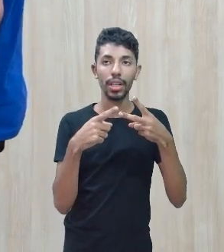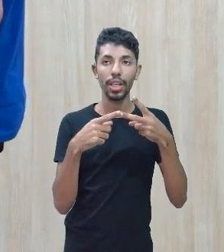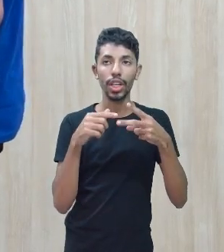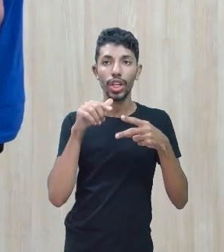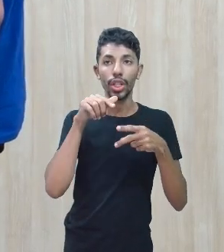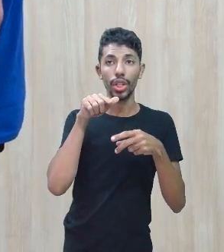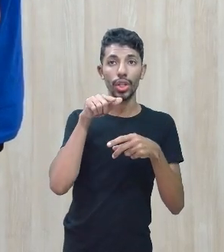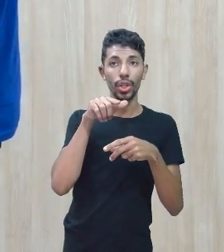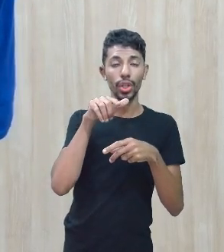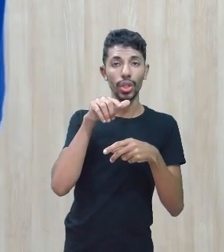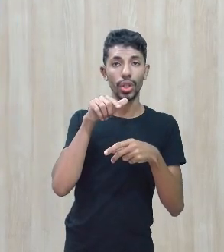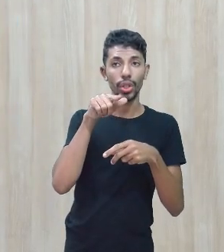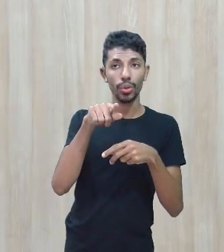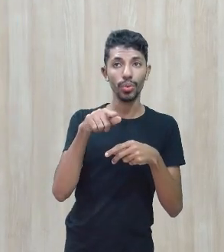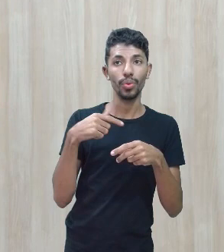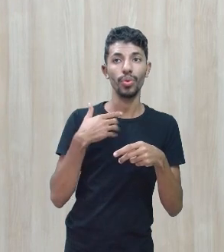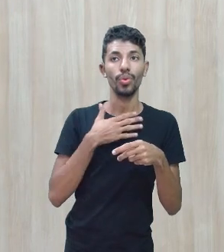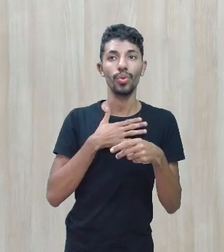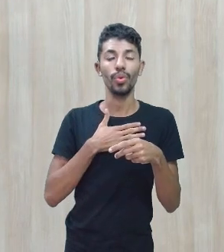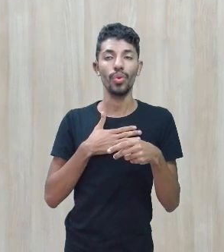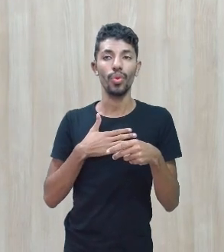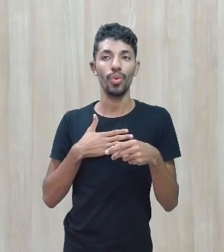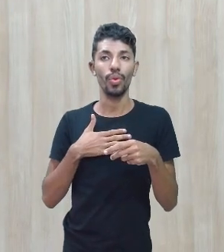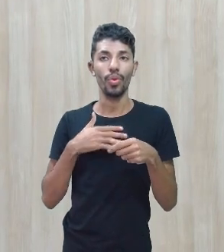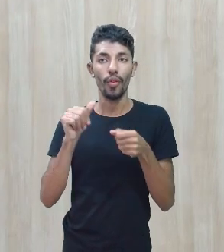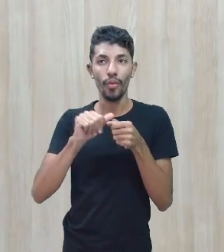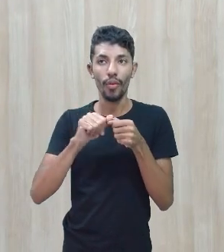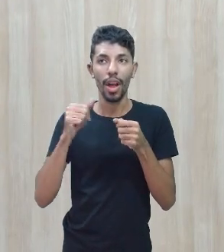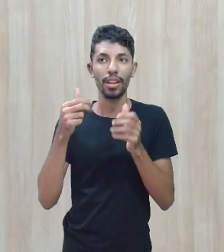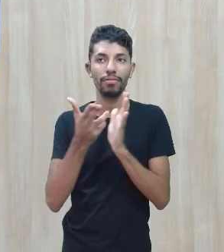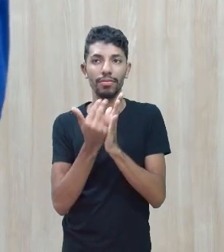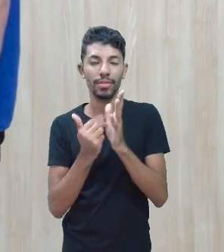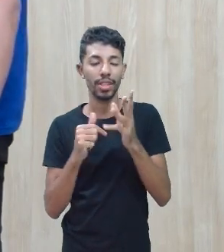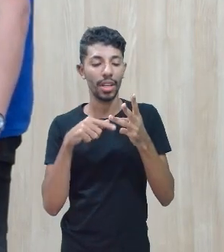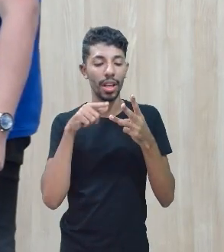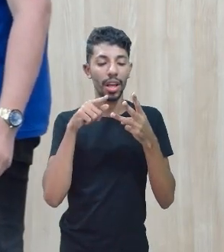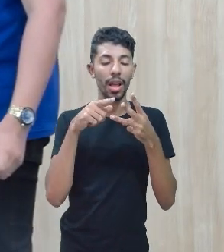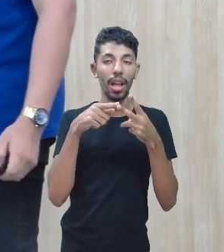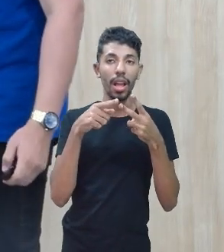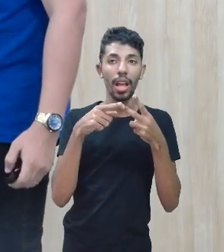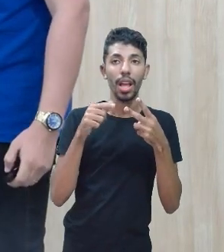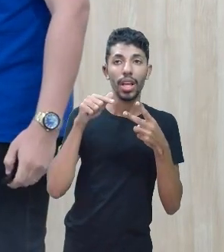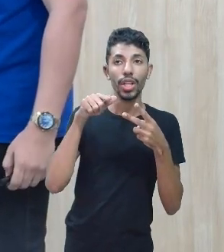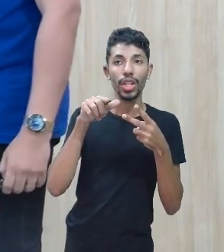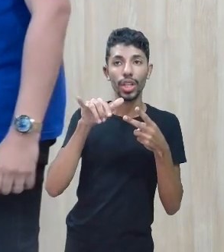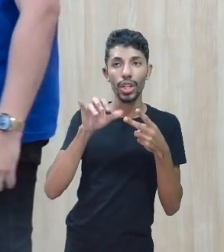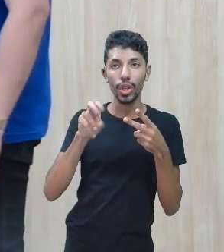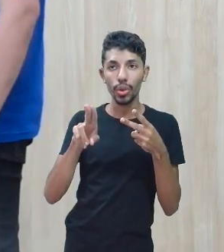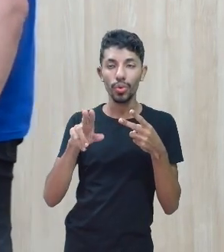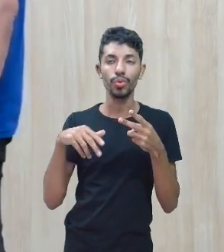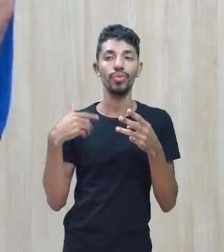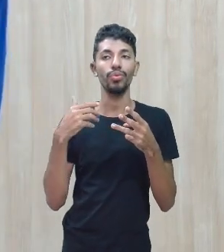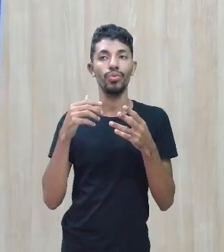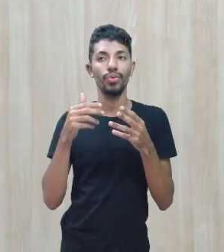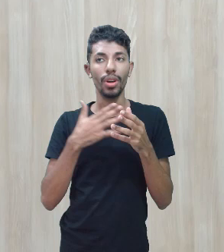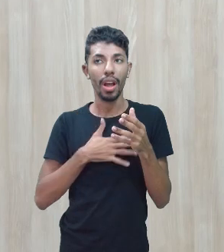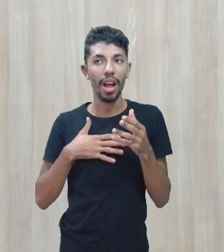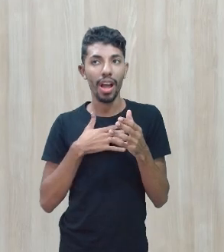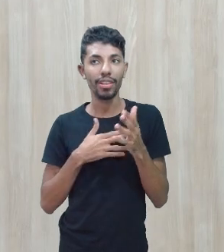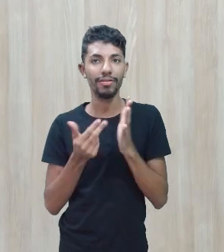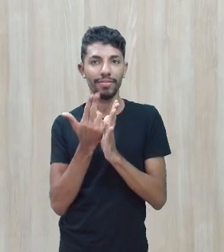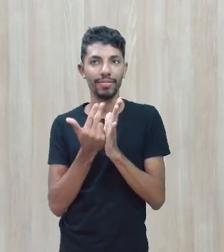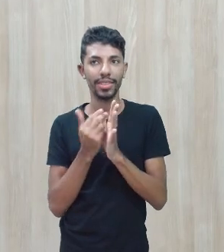like drawing, tá? Também com we, também com they. Professor, mas tem pronome faltando aí. Tem, eu retirei